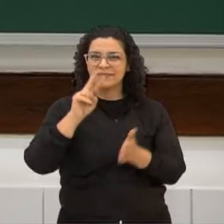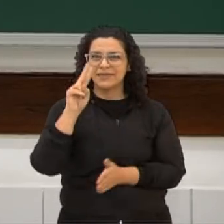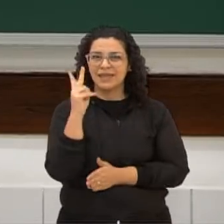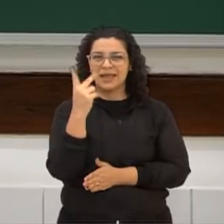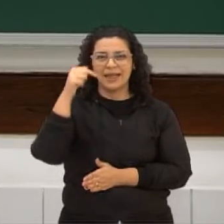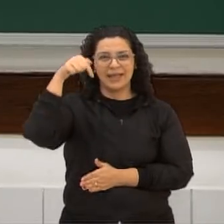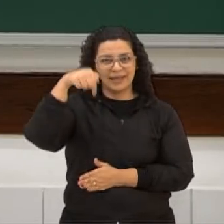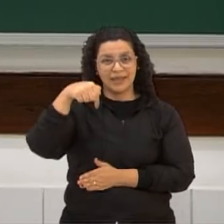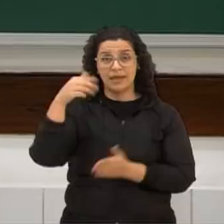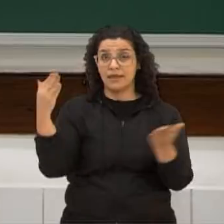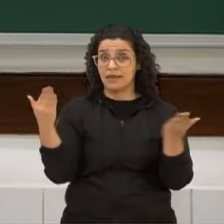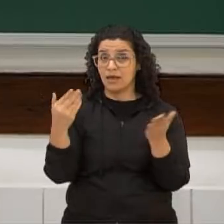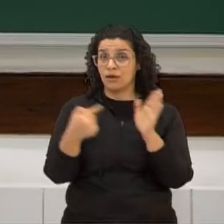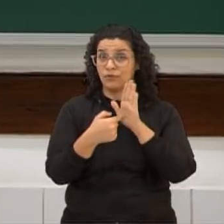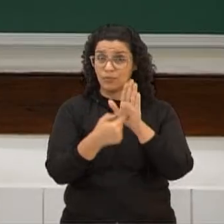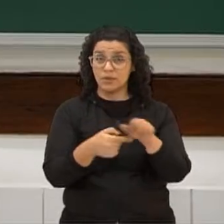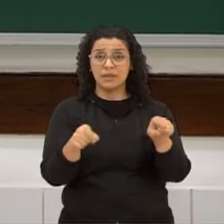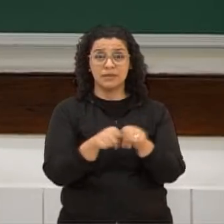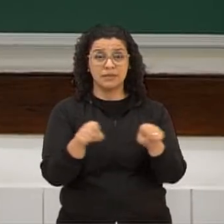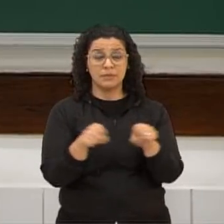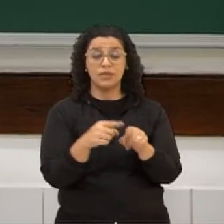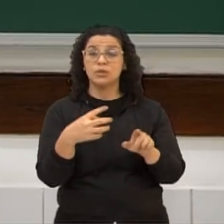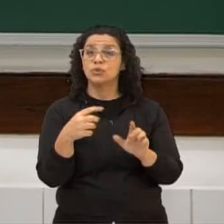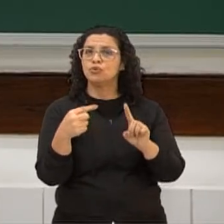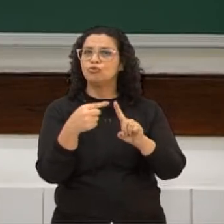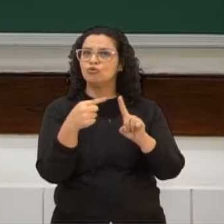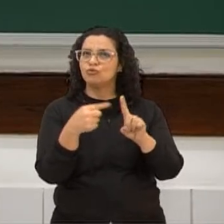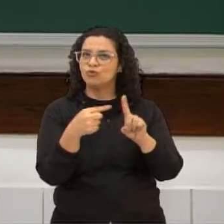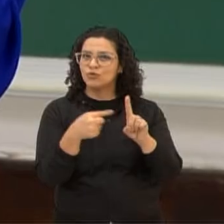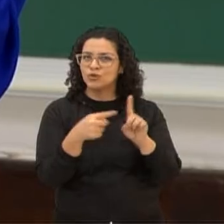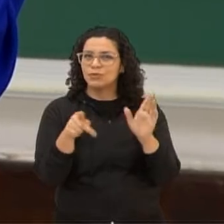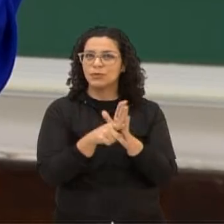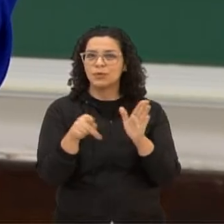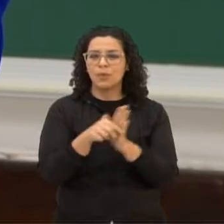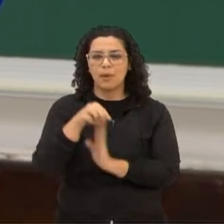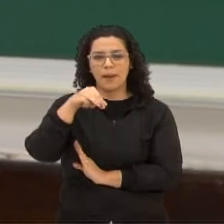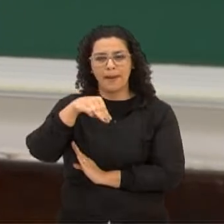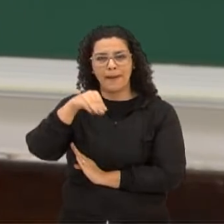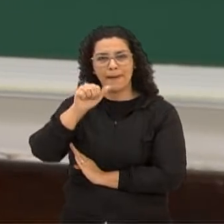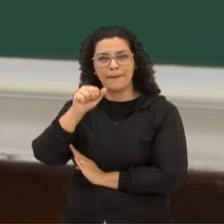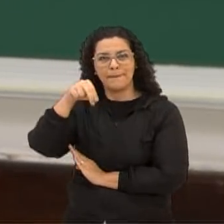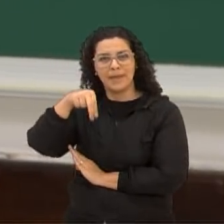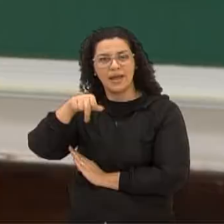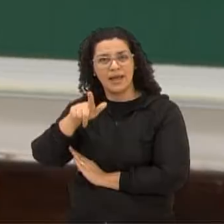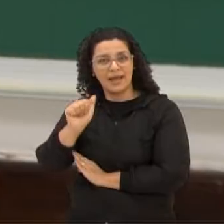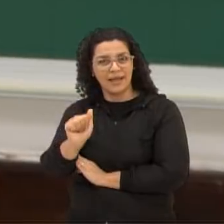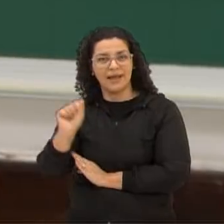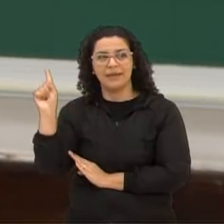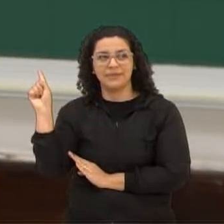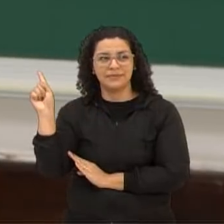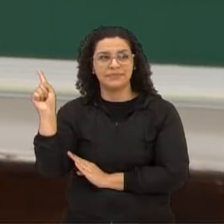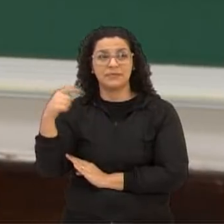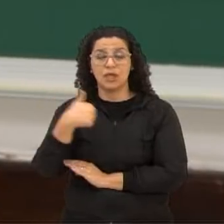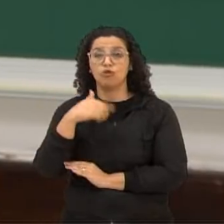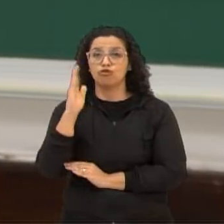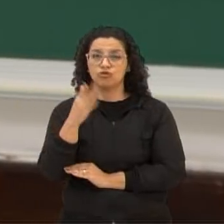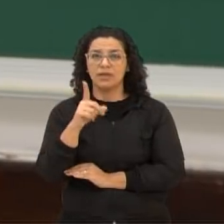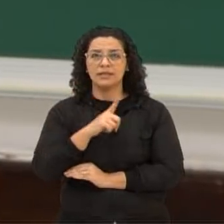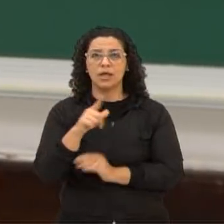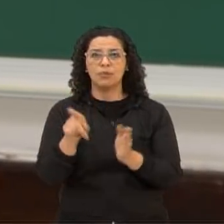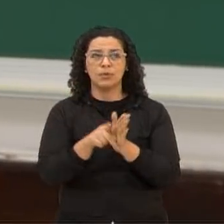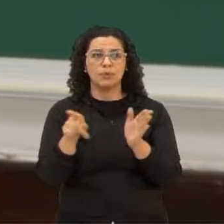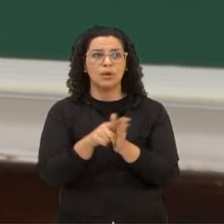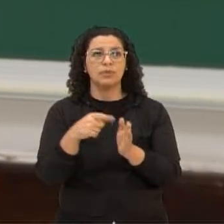aqui também é agora dessa vez é a categoria que a gente pode falar do mangá, tá bom? Então, esse aqui é um que eu tenho em